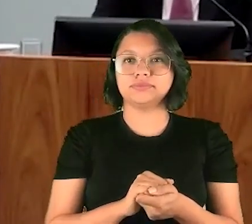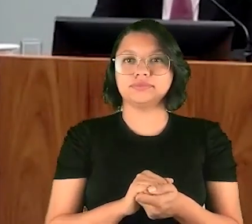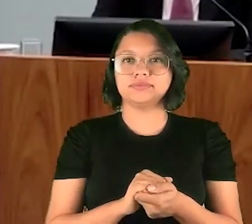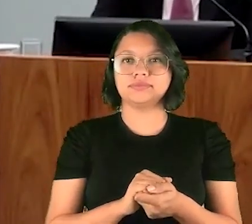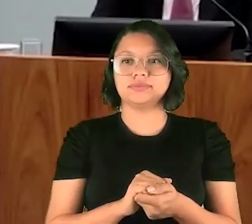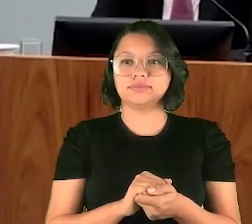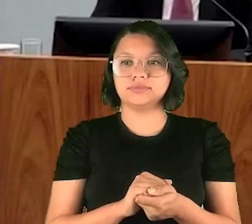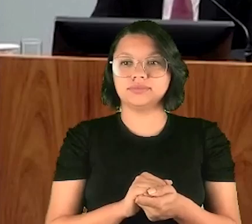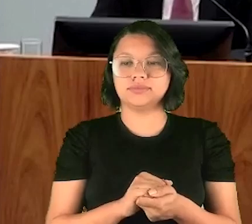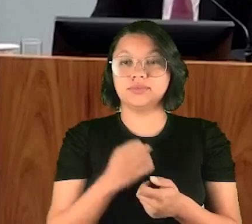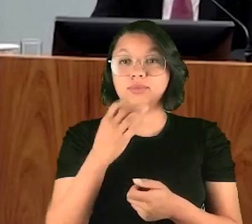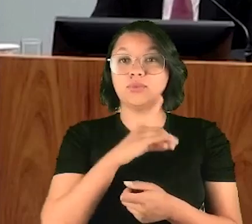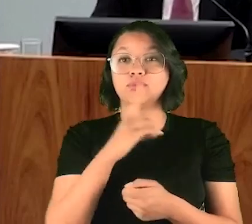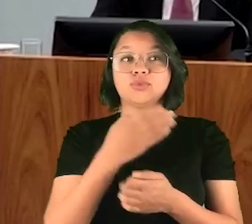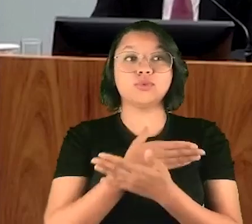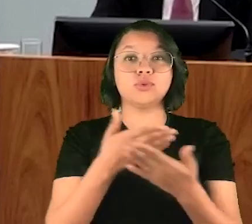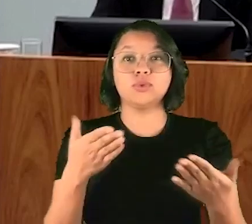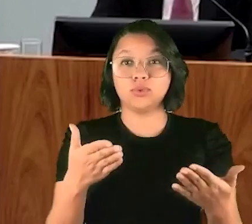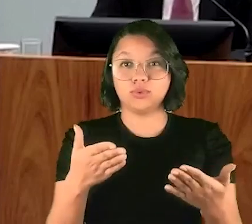Pronto.